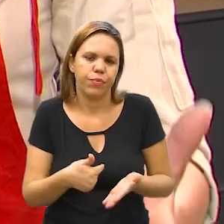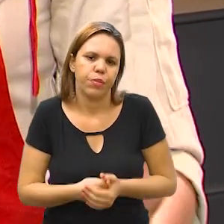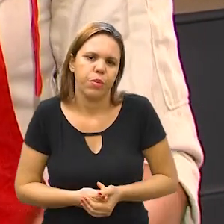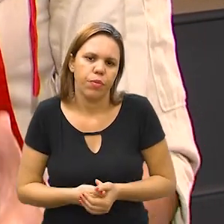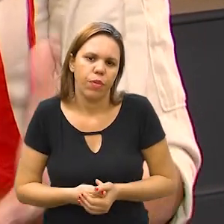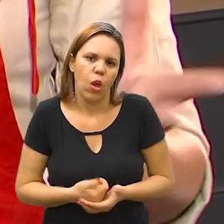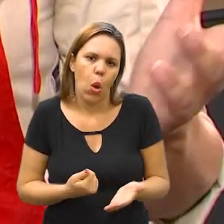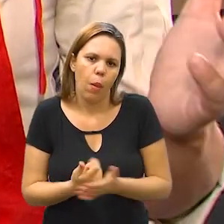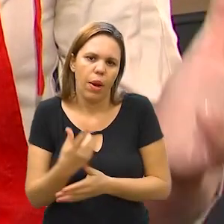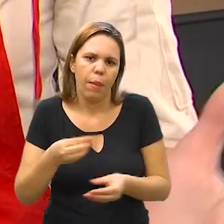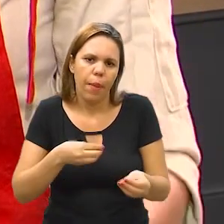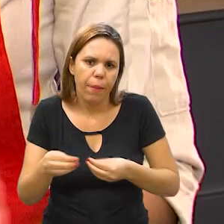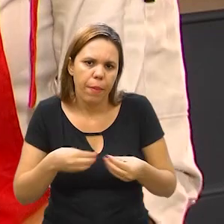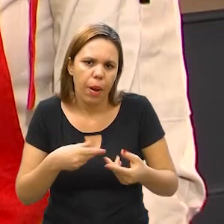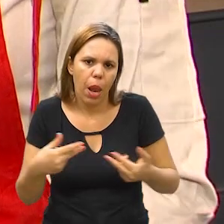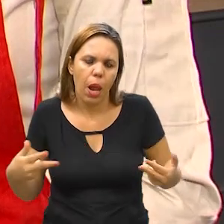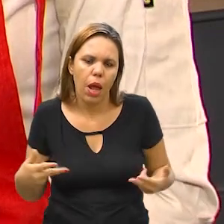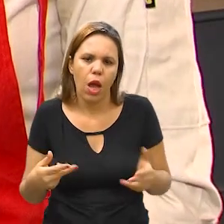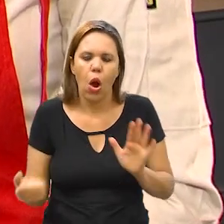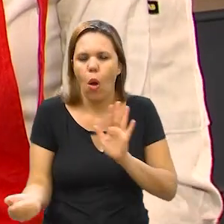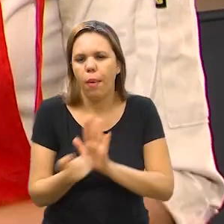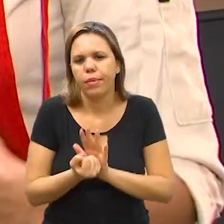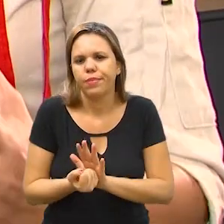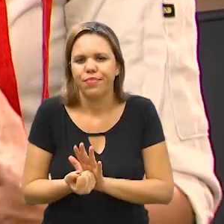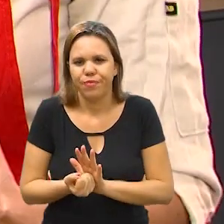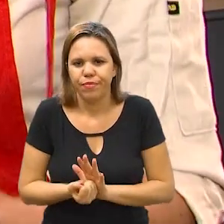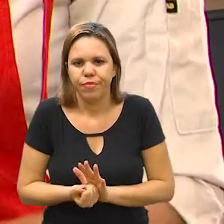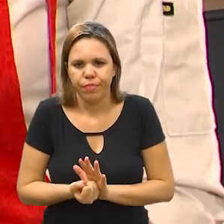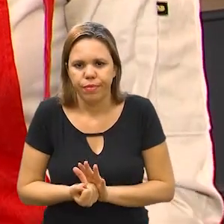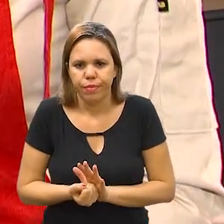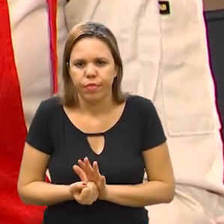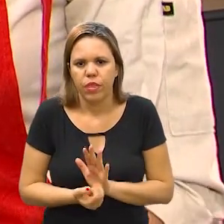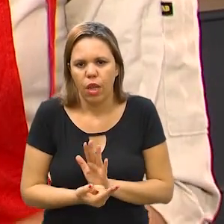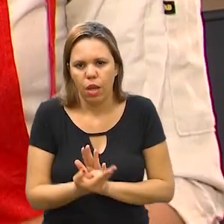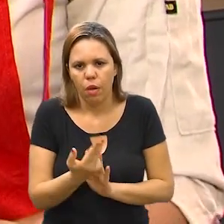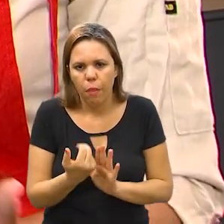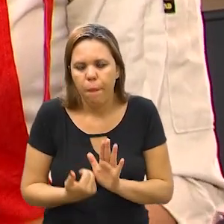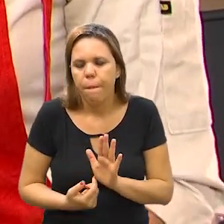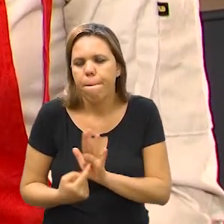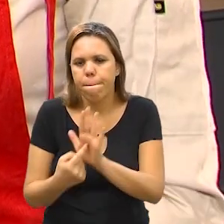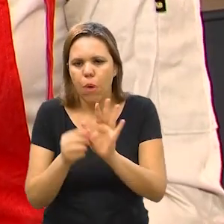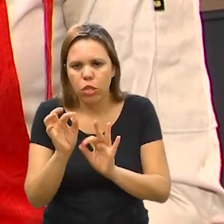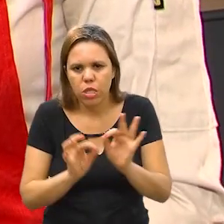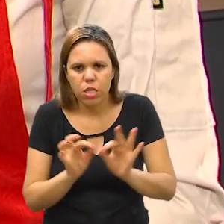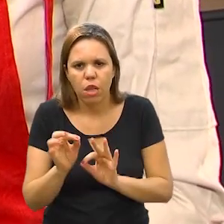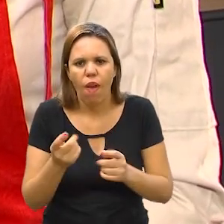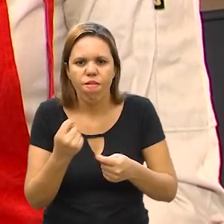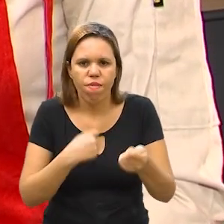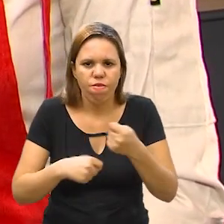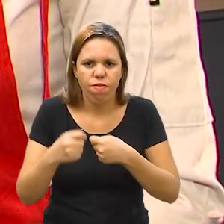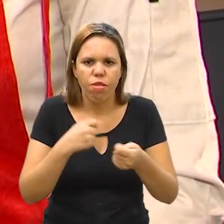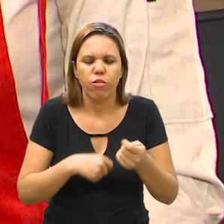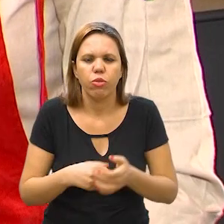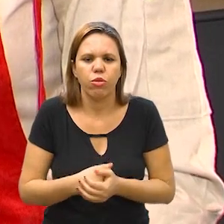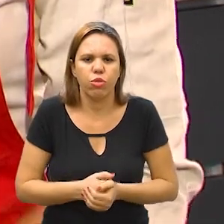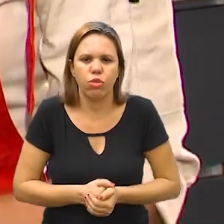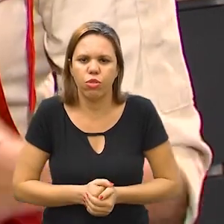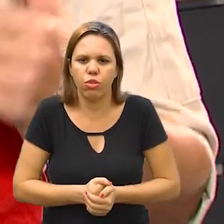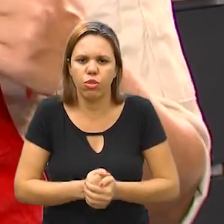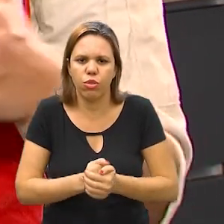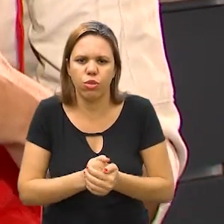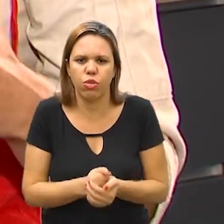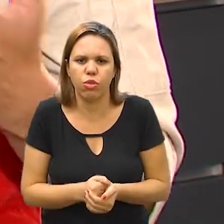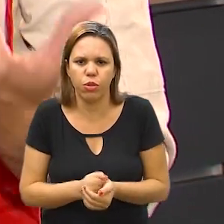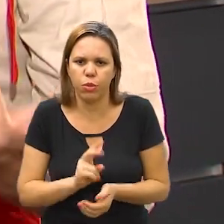em embalagem, criar o logotipo e formatar o negócio. O meu investimento foi cerca de R$ 3.500. Então